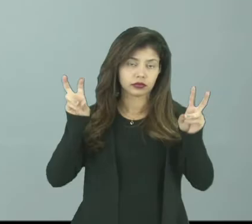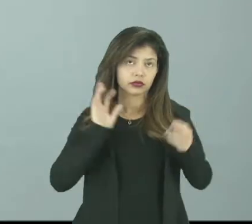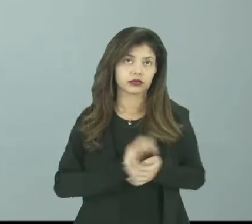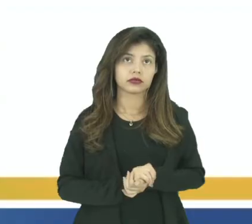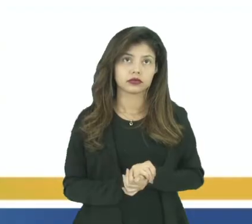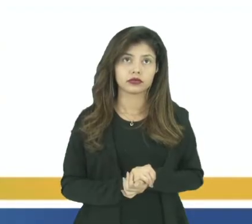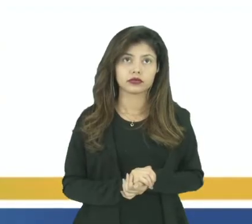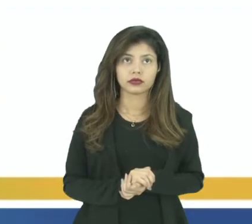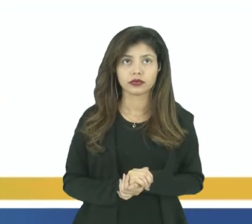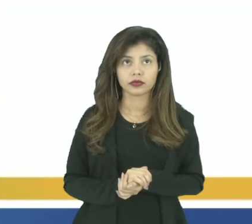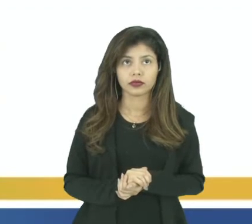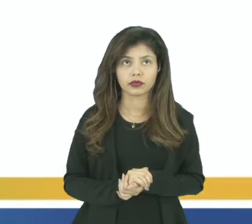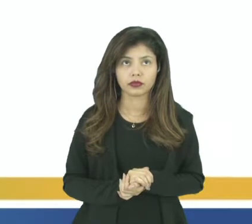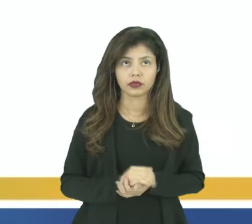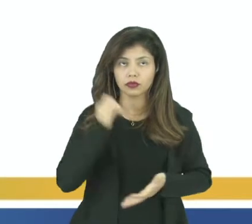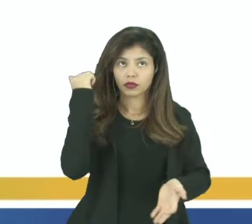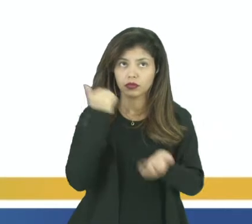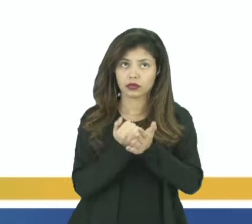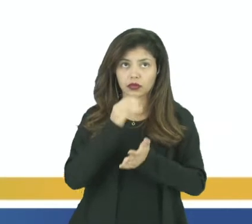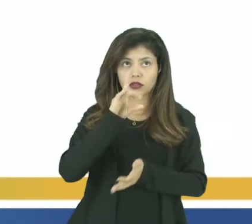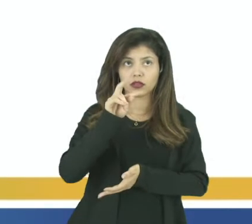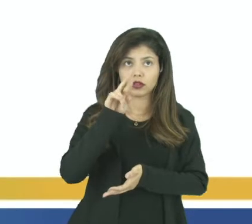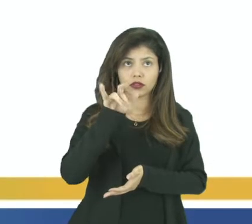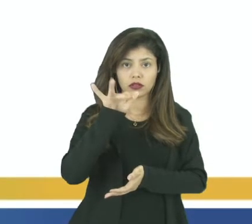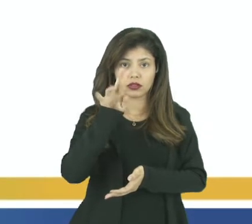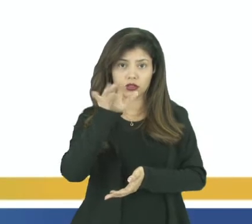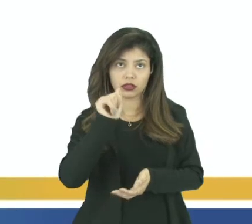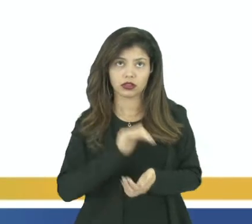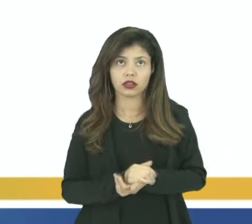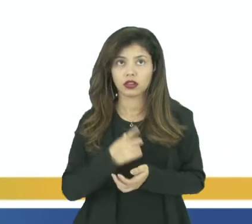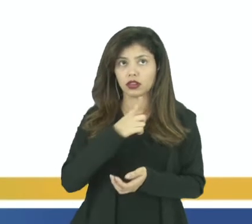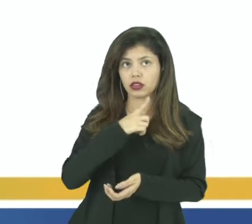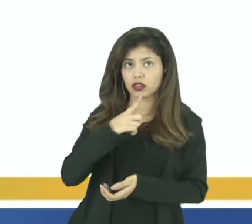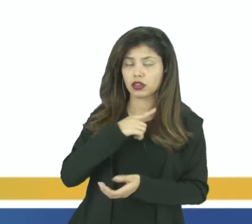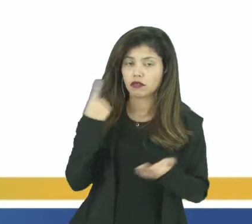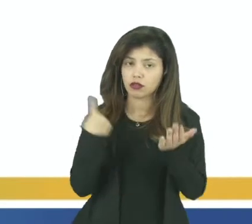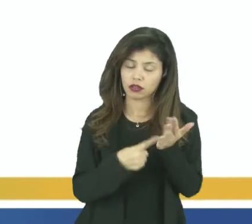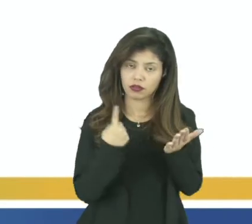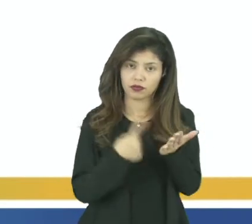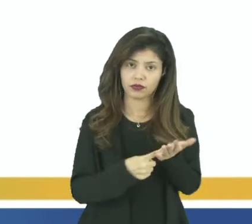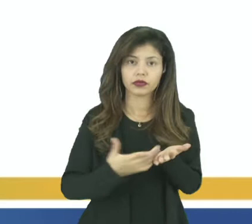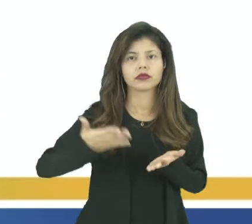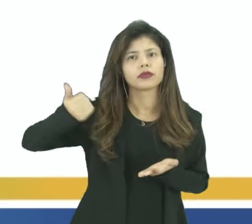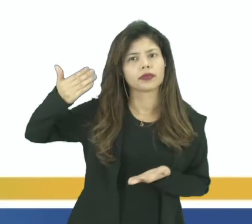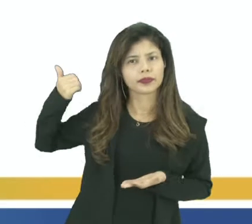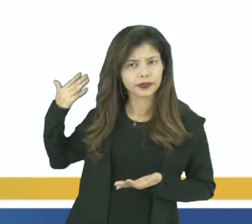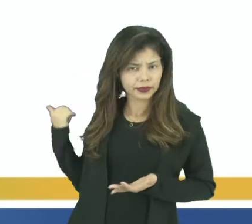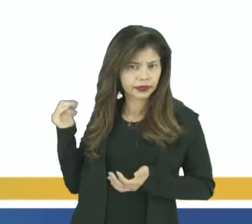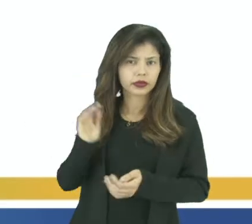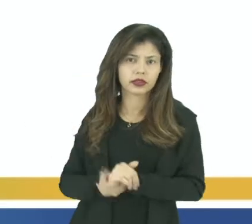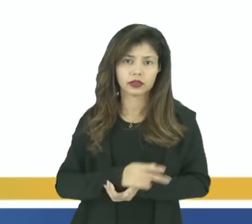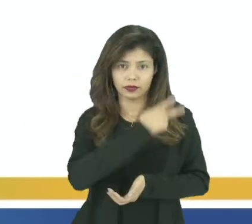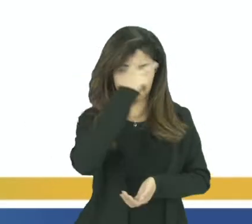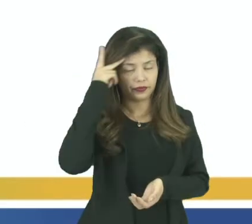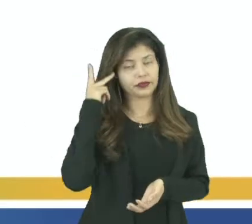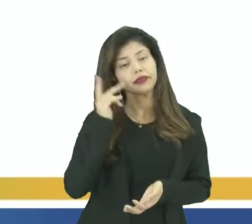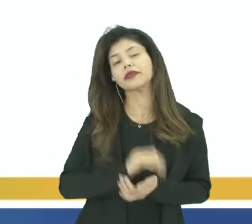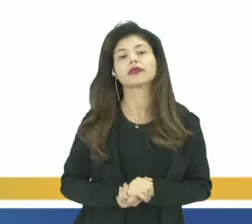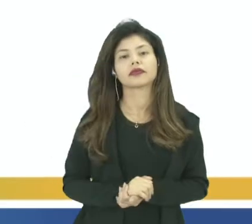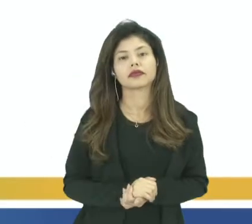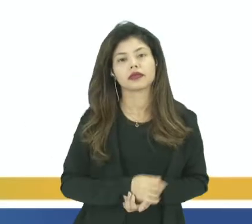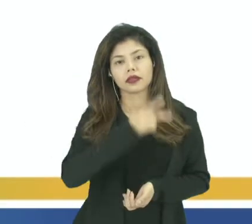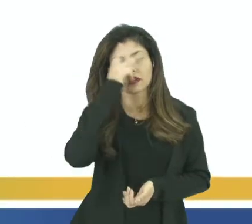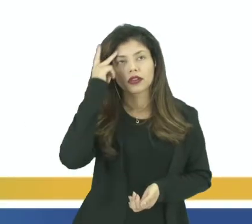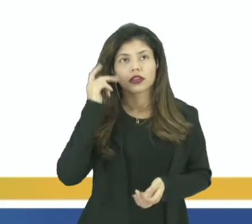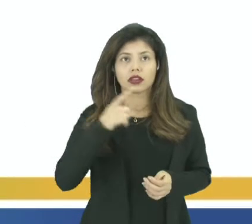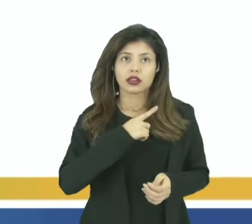teoria dos contratualistas. Ou seja, houve um acordo na antiguidade de pessoas com